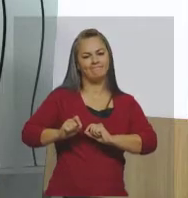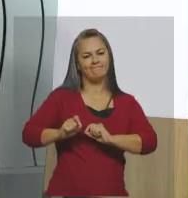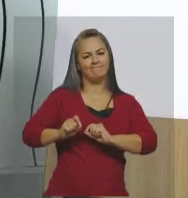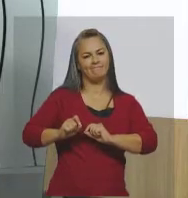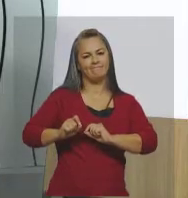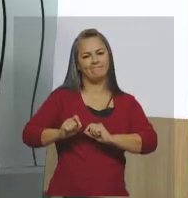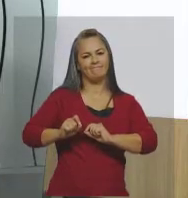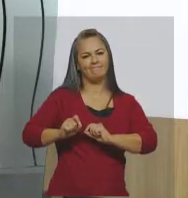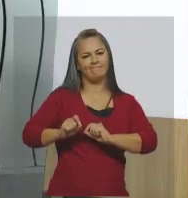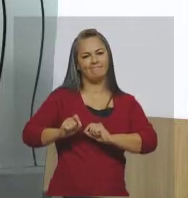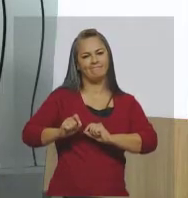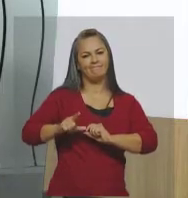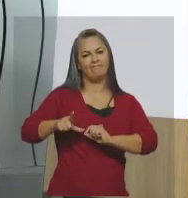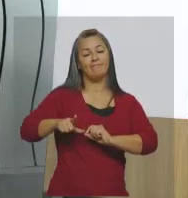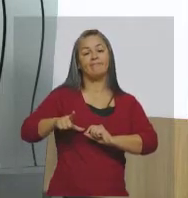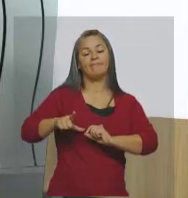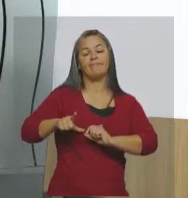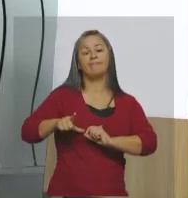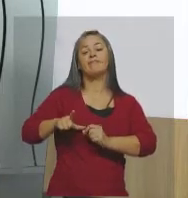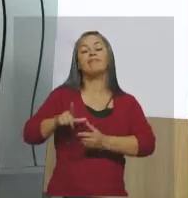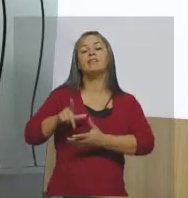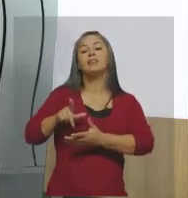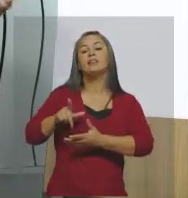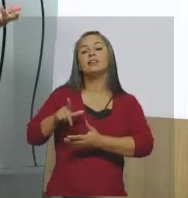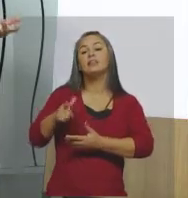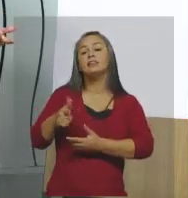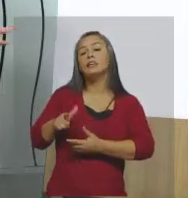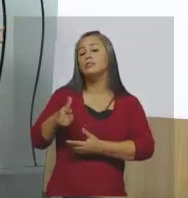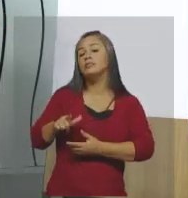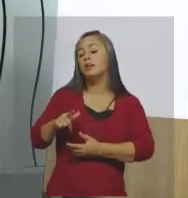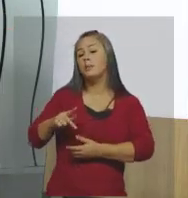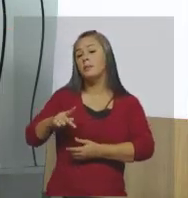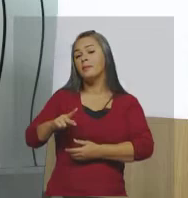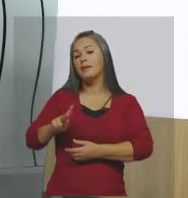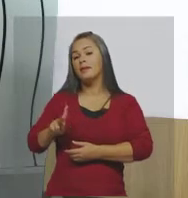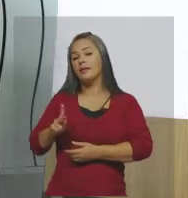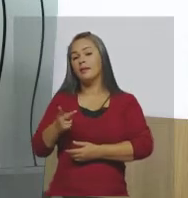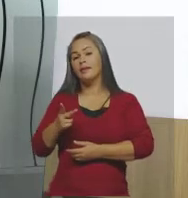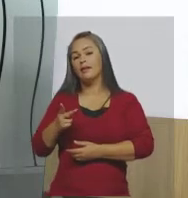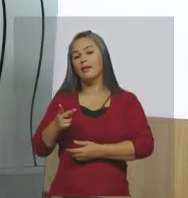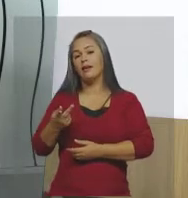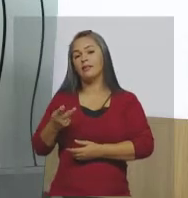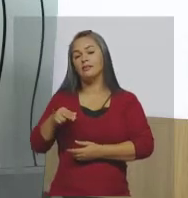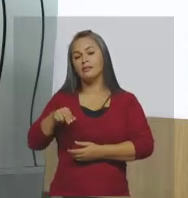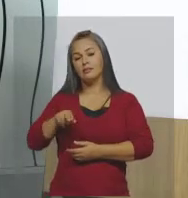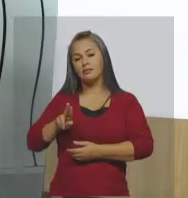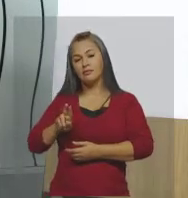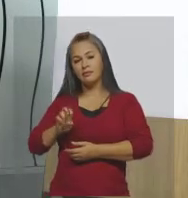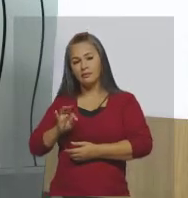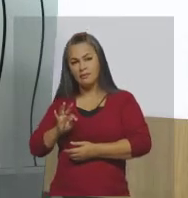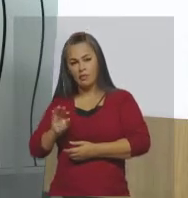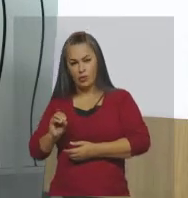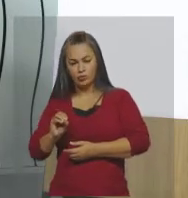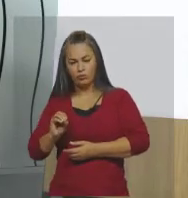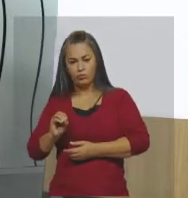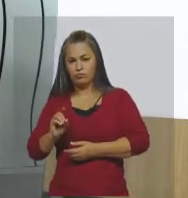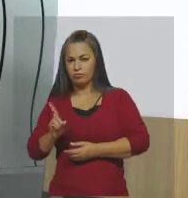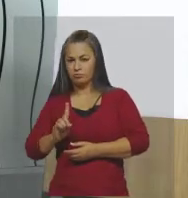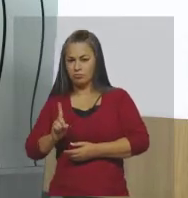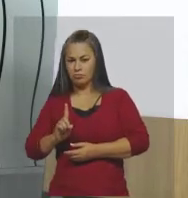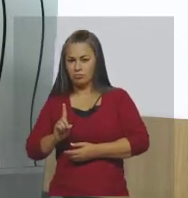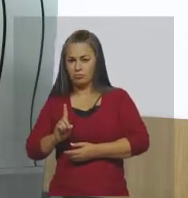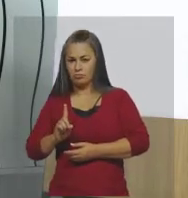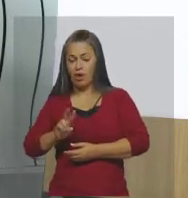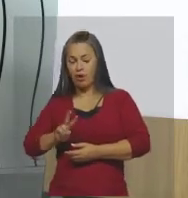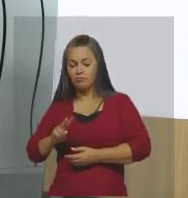não temos o pH ácido igual no estômago. Agora a gente tem um pH mais básico. Básico, eu também posso dizer que é a mesma coisa que alcalino, é o